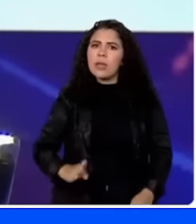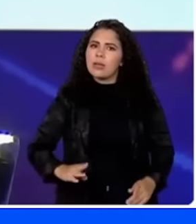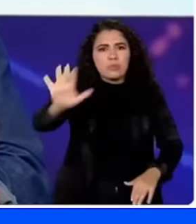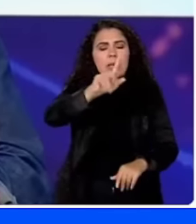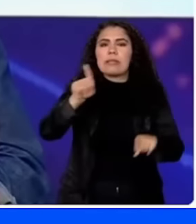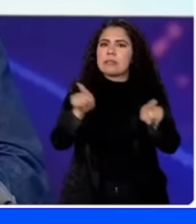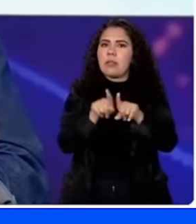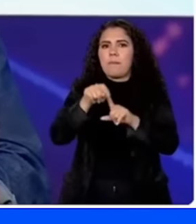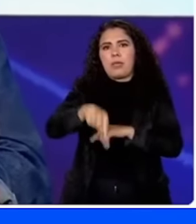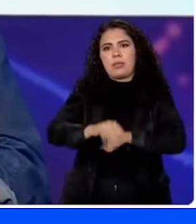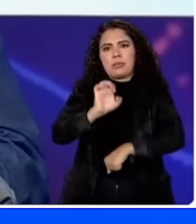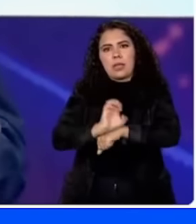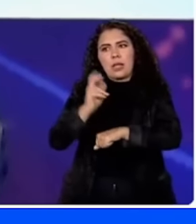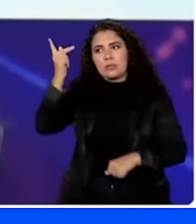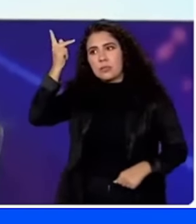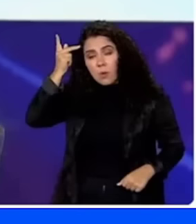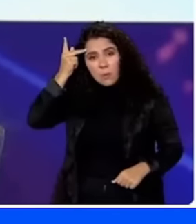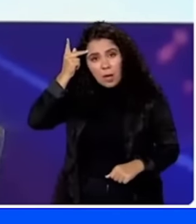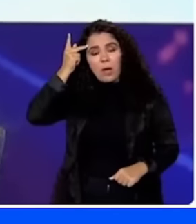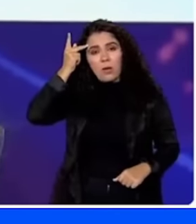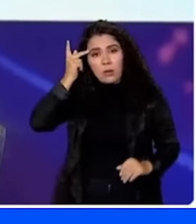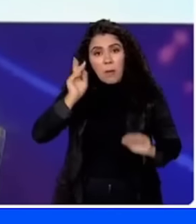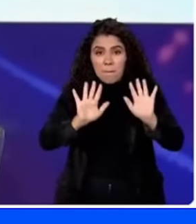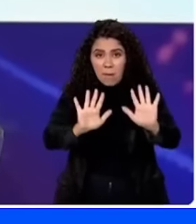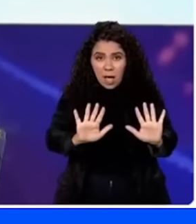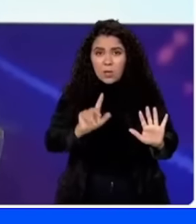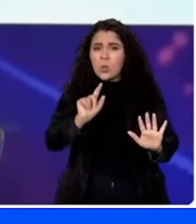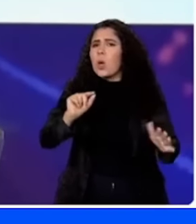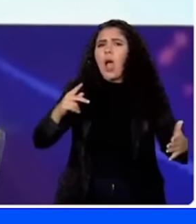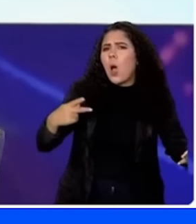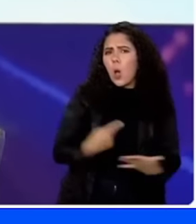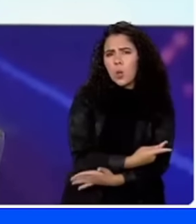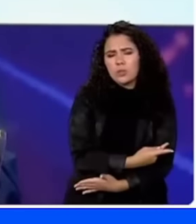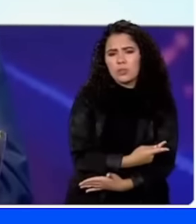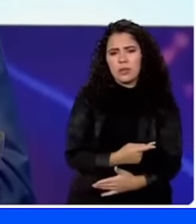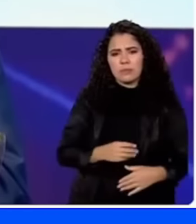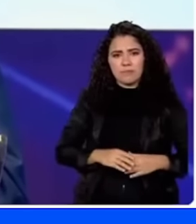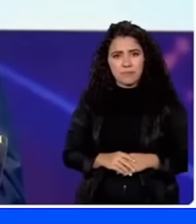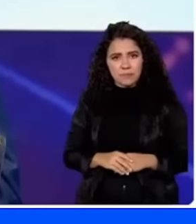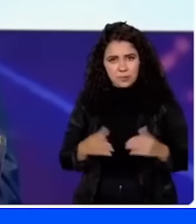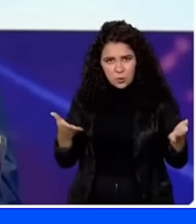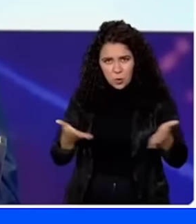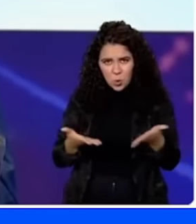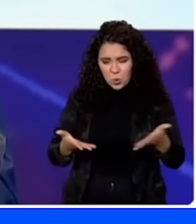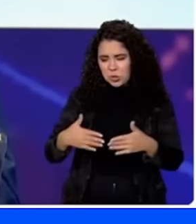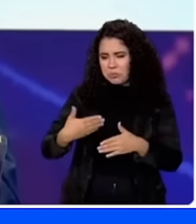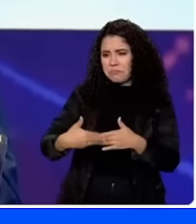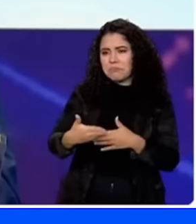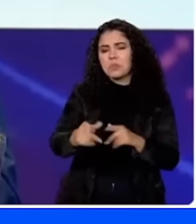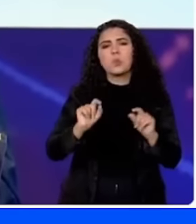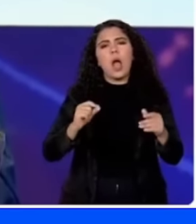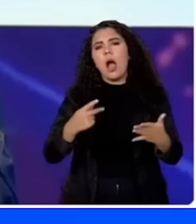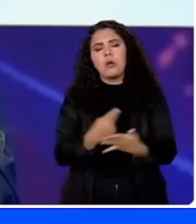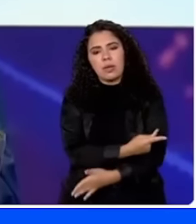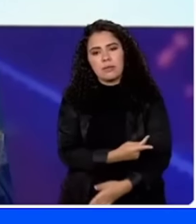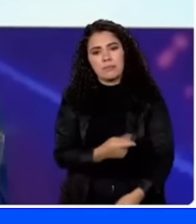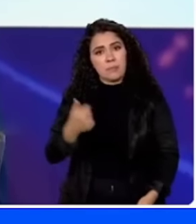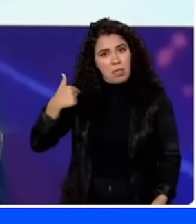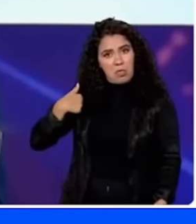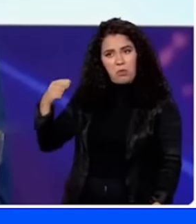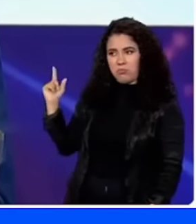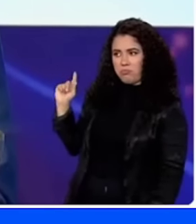certo. Olha o que acontece no dia de hoje. Eu venho